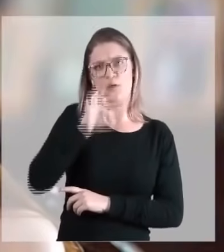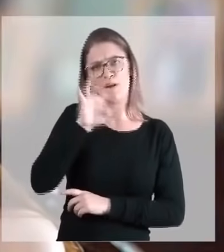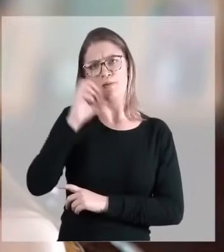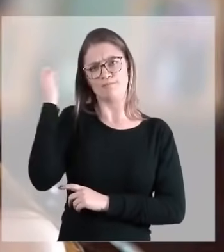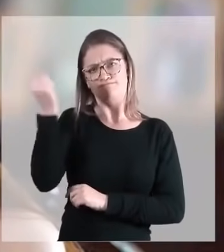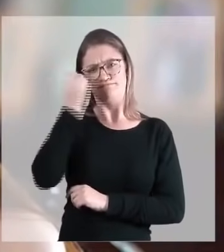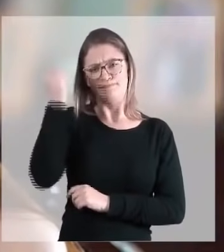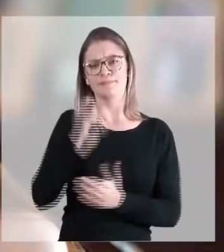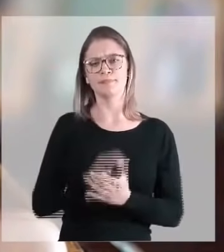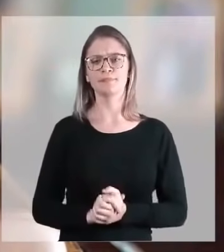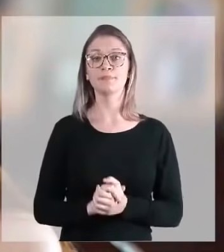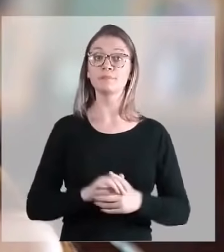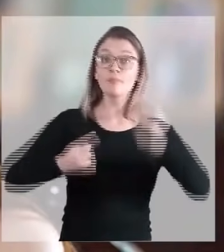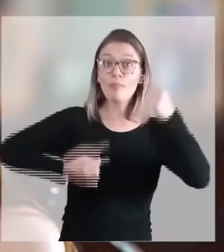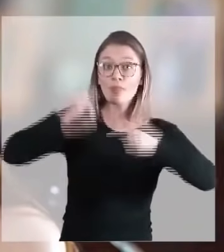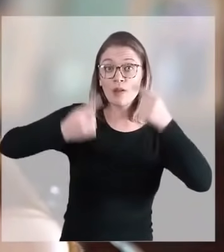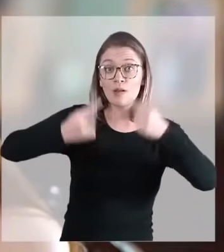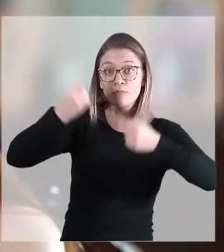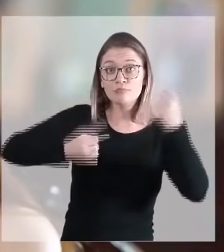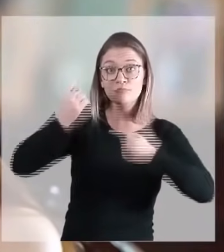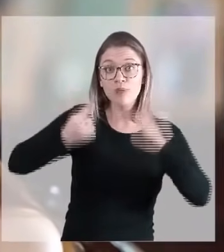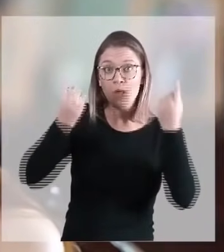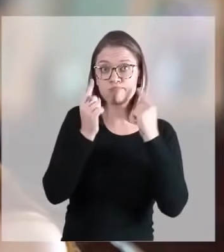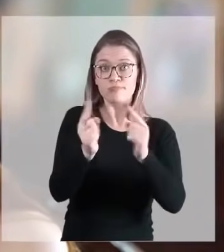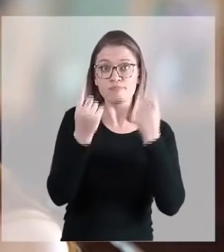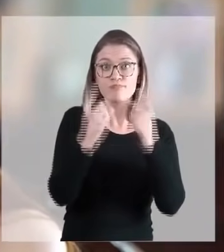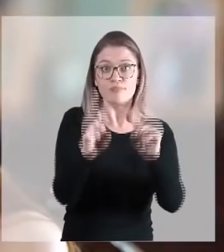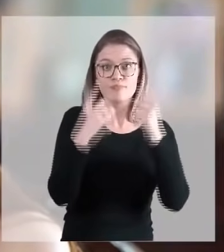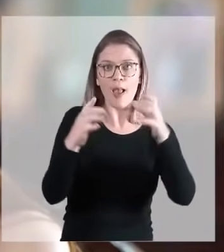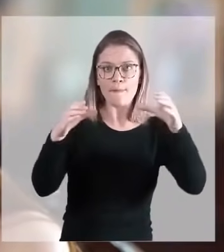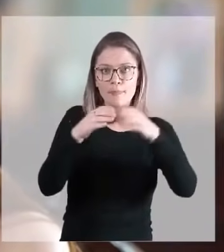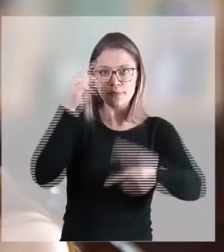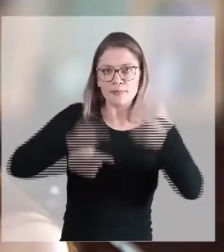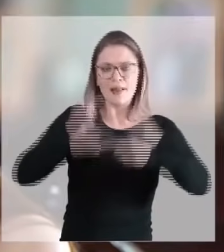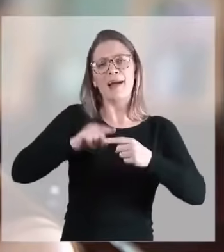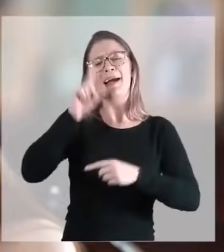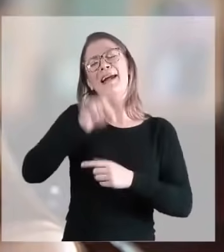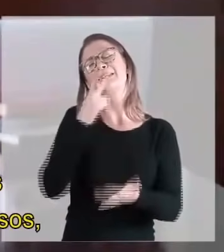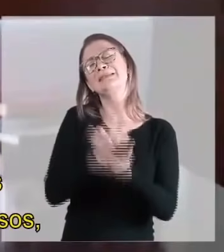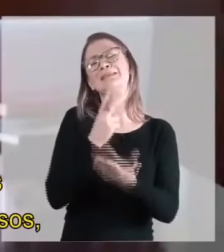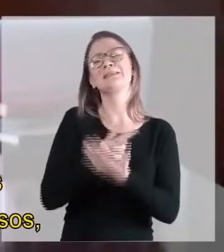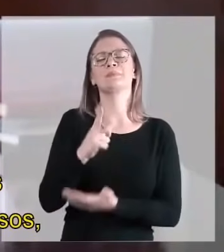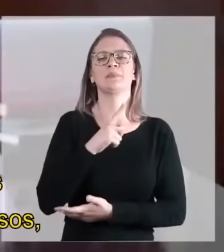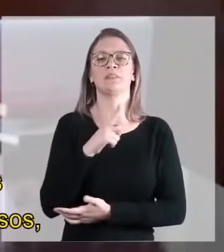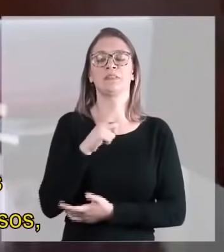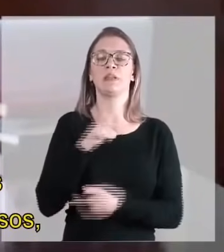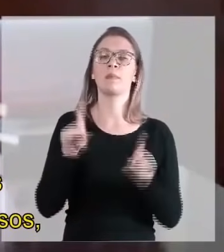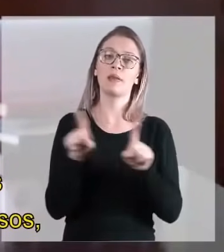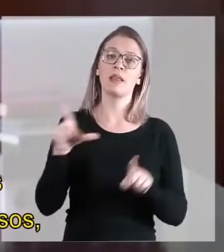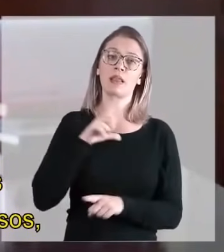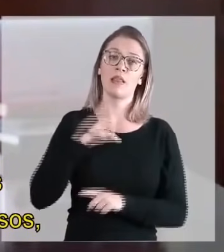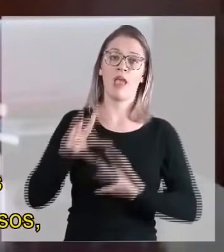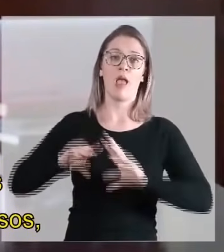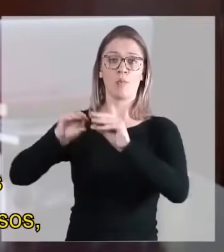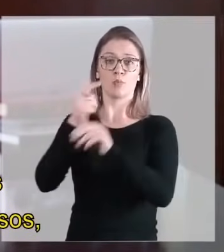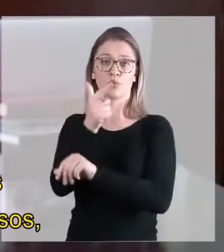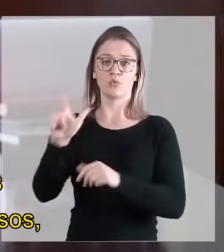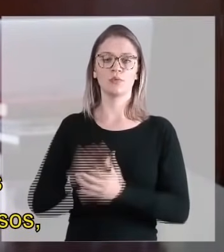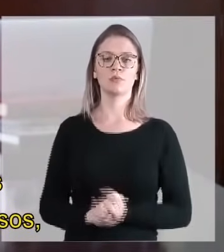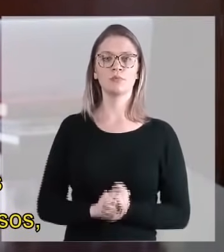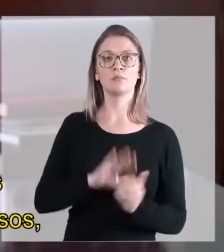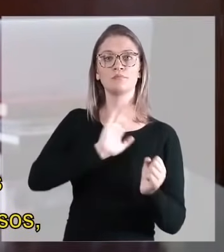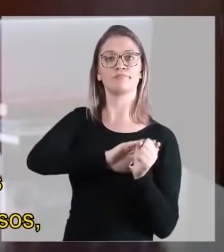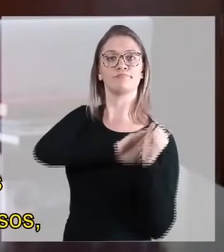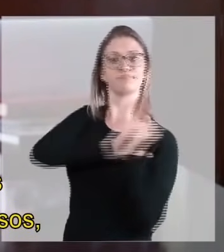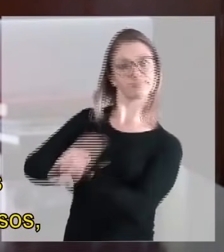uma visão política, como também estão ensinando inverdades históricas, o que, na minha concepção, é ainda mais grave. Essas disputas político-partidárias